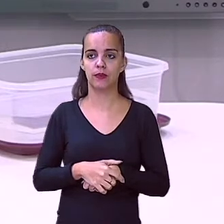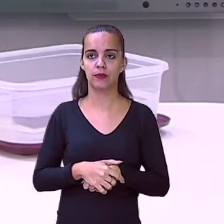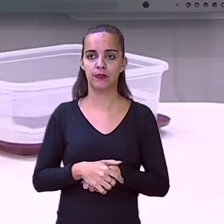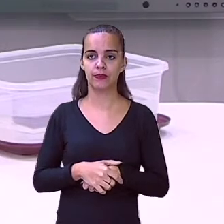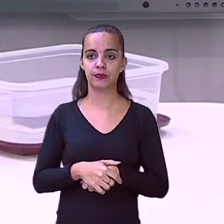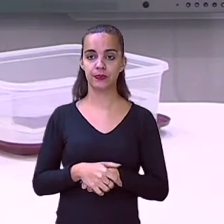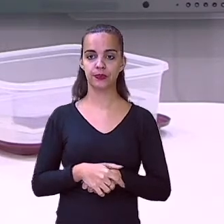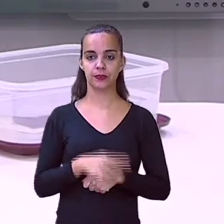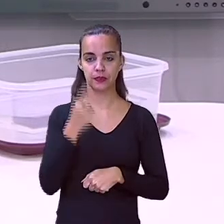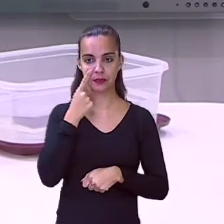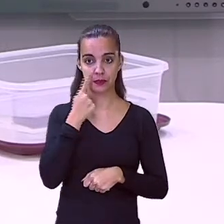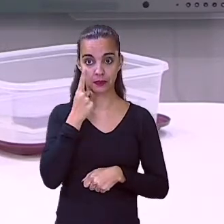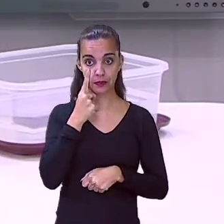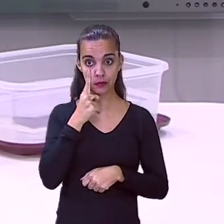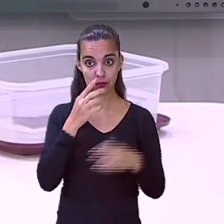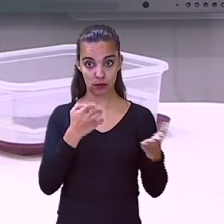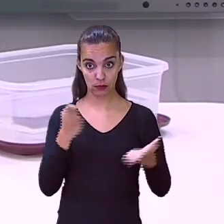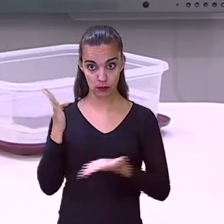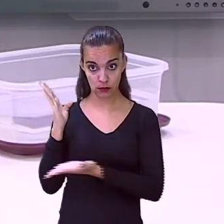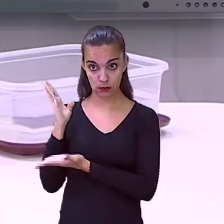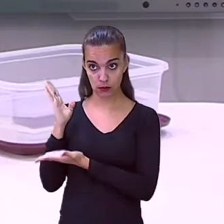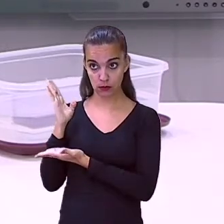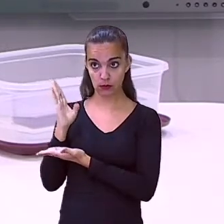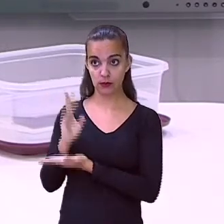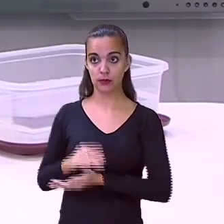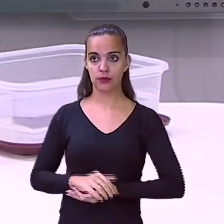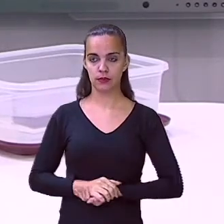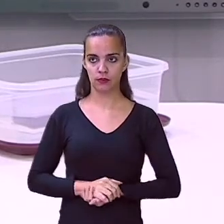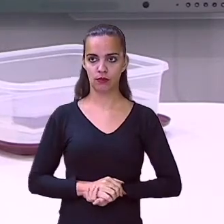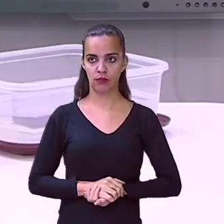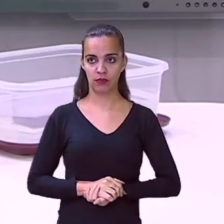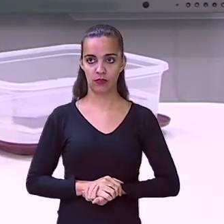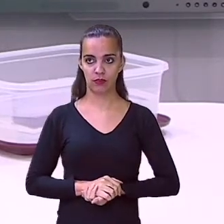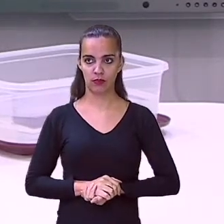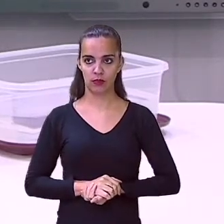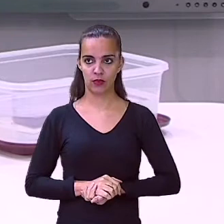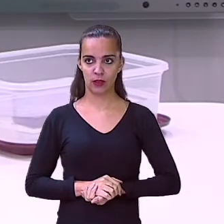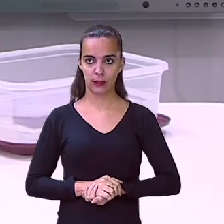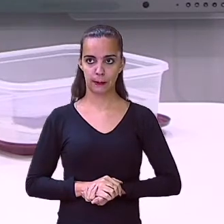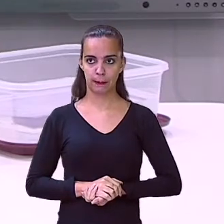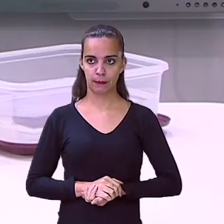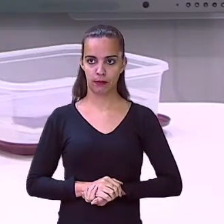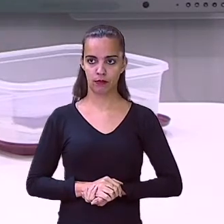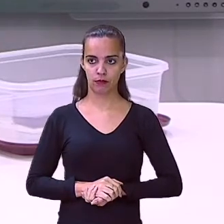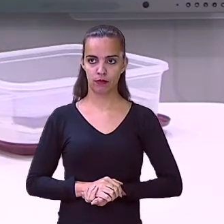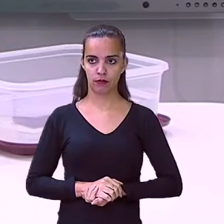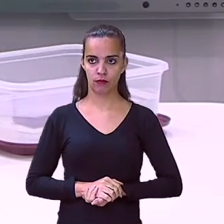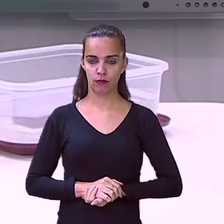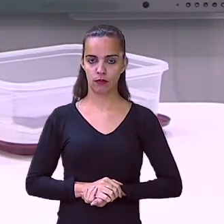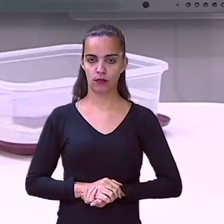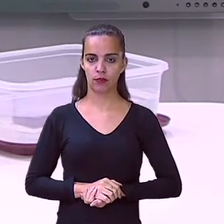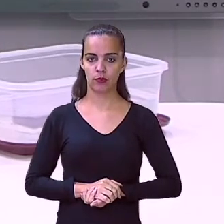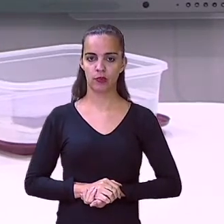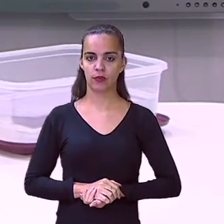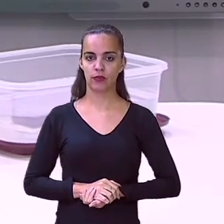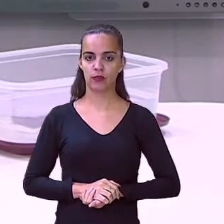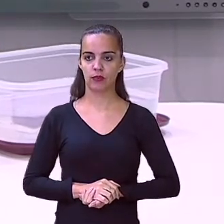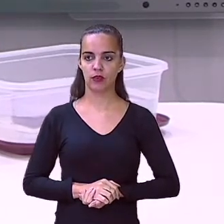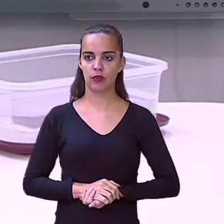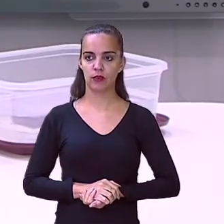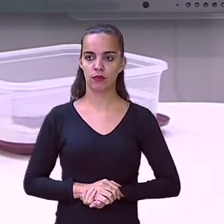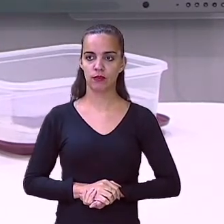Isso aqui é só um suporte do ímã, tá? A parte que interessa está aqui. Então, o que é que